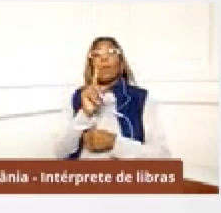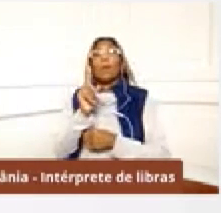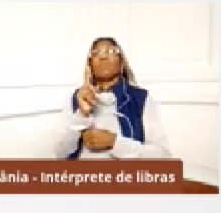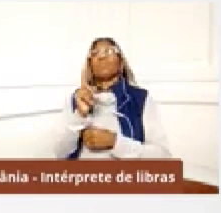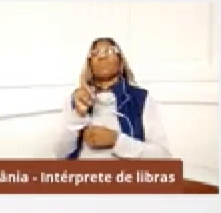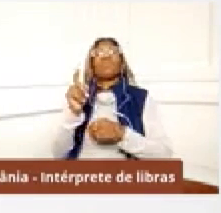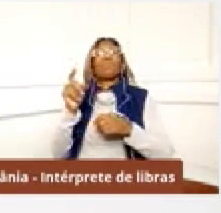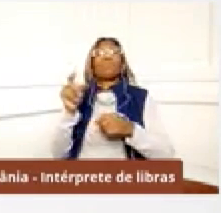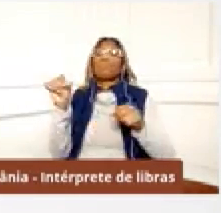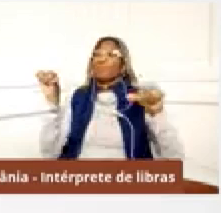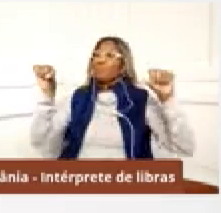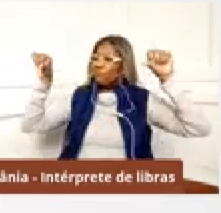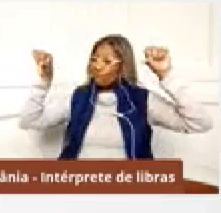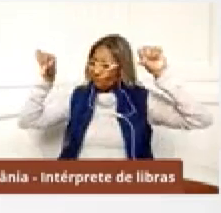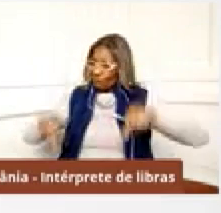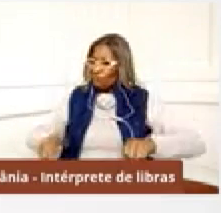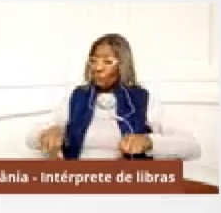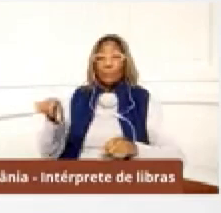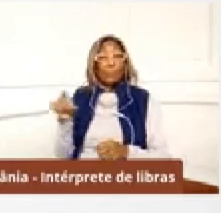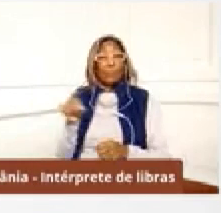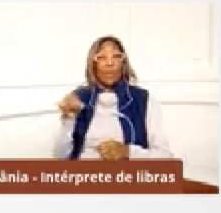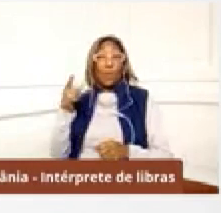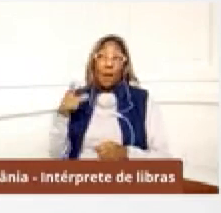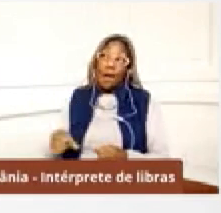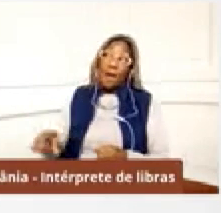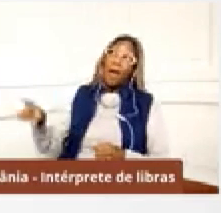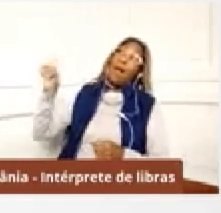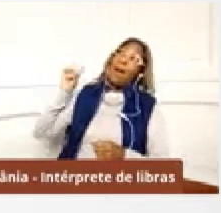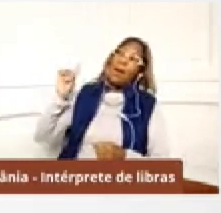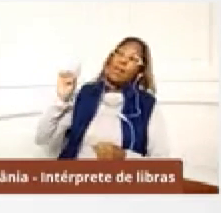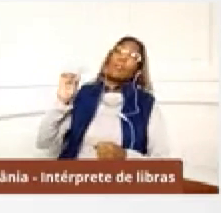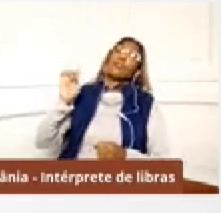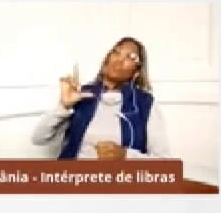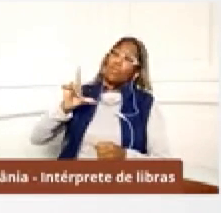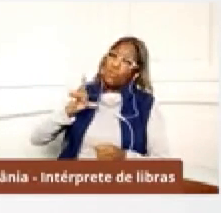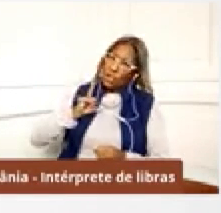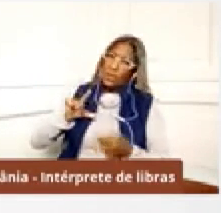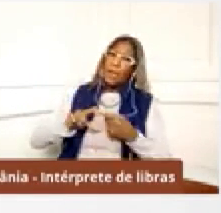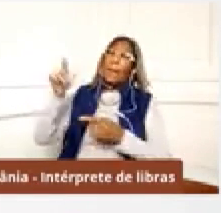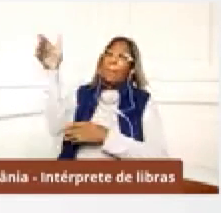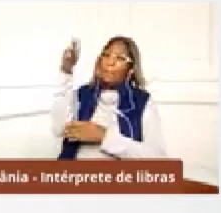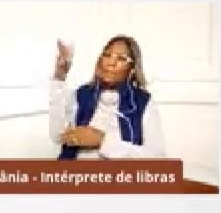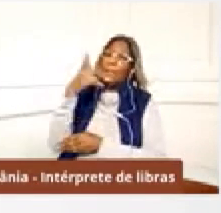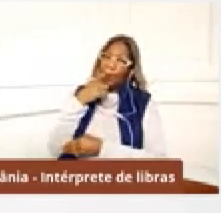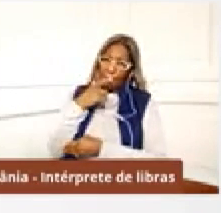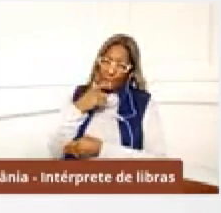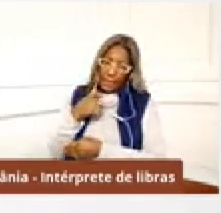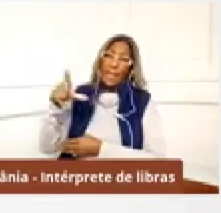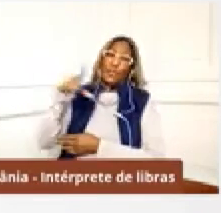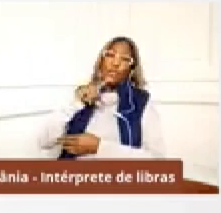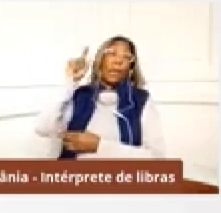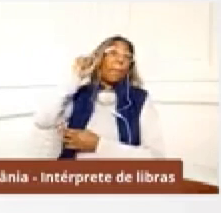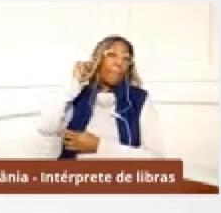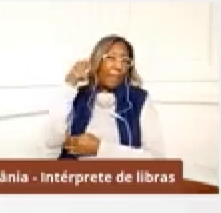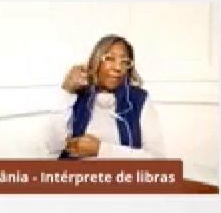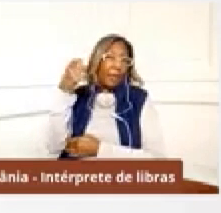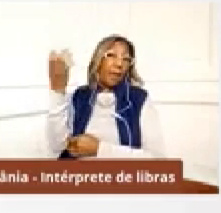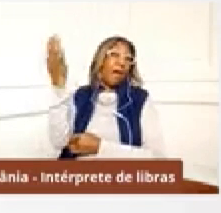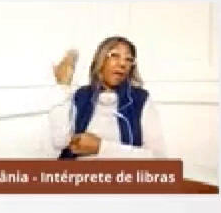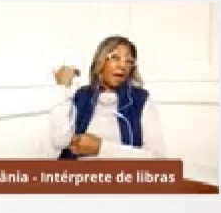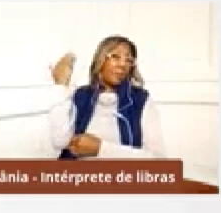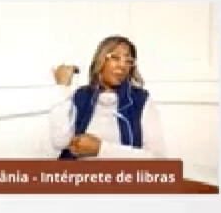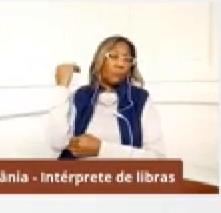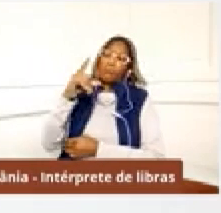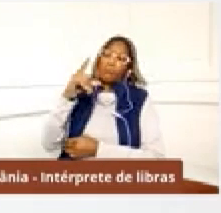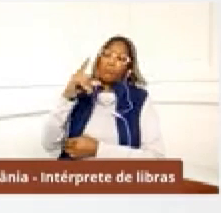é que o modelo já previa bandeira vermelha e até uma bandeira preta, que até aqui não chegamos e esperamos não tenhamos que chegar.